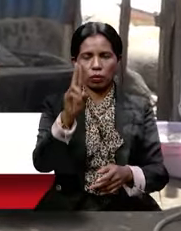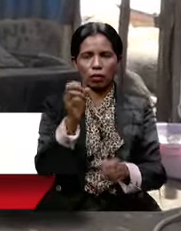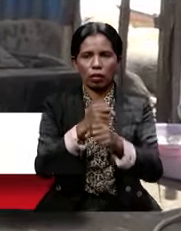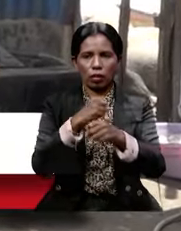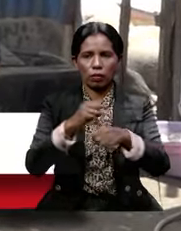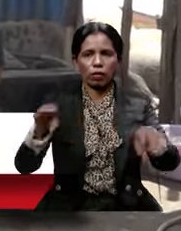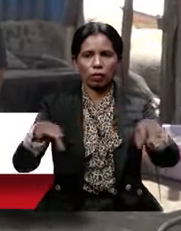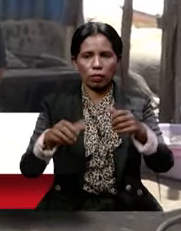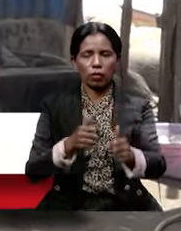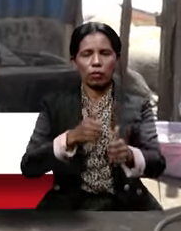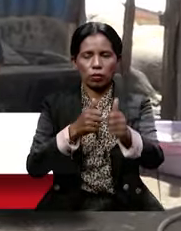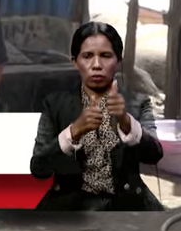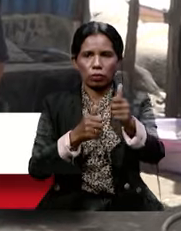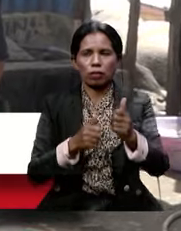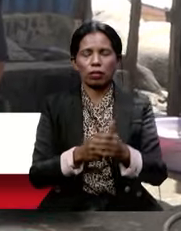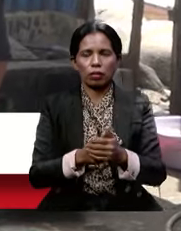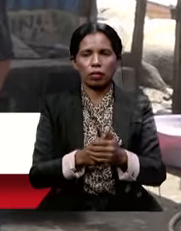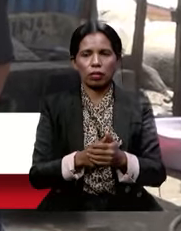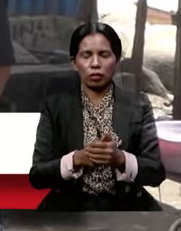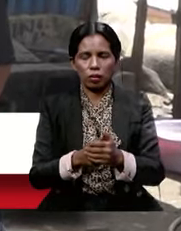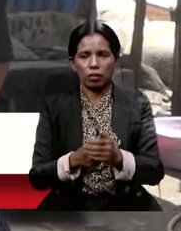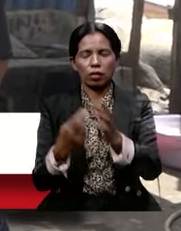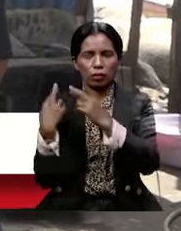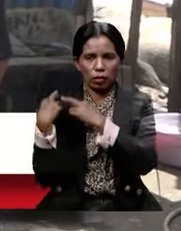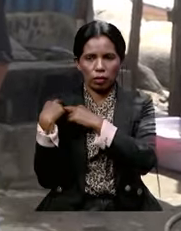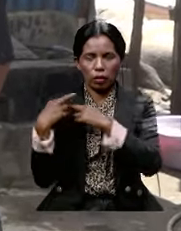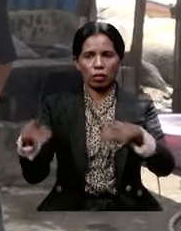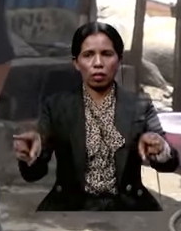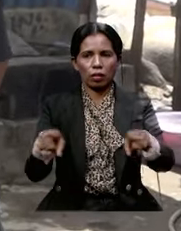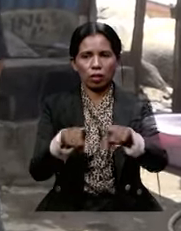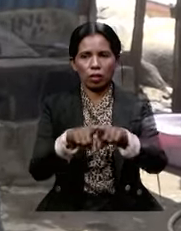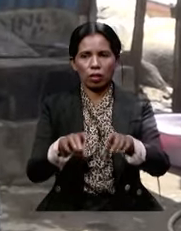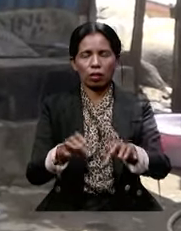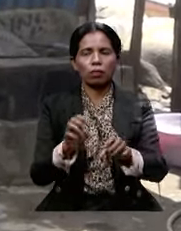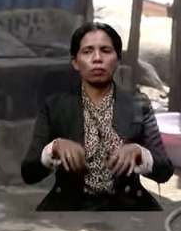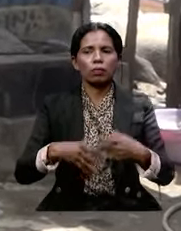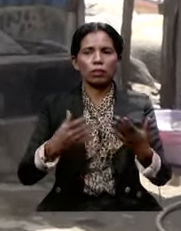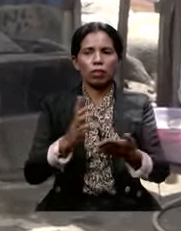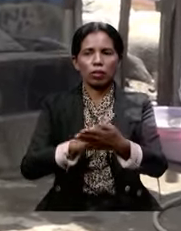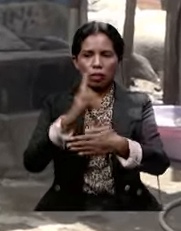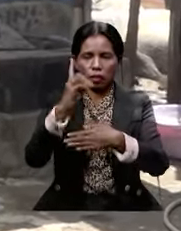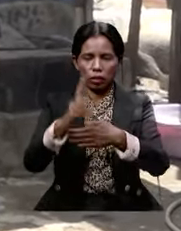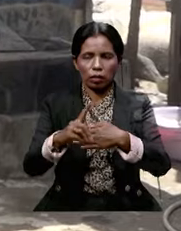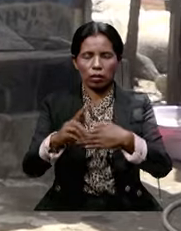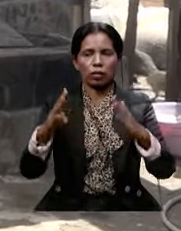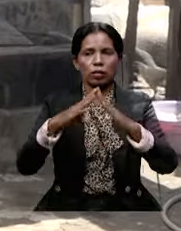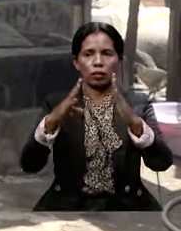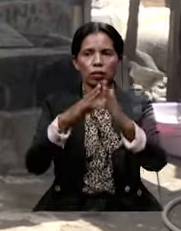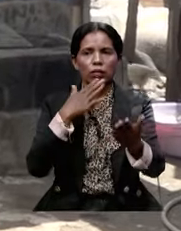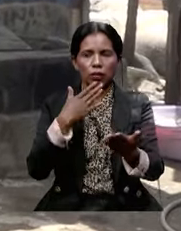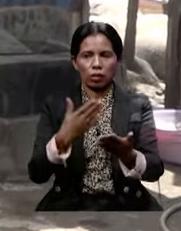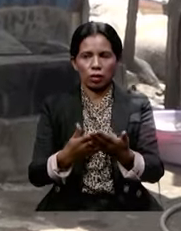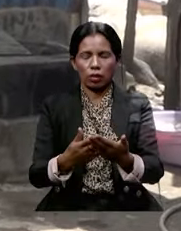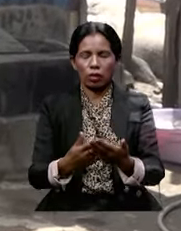nia servisu tir ni nia knar hanesan o inu satu halo dili sira di dili sai dia kantau